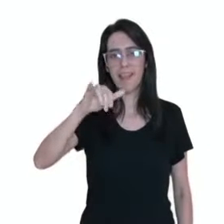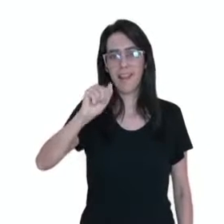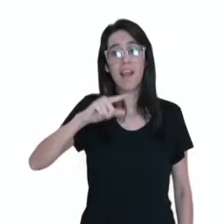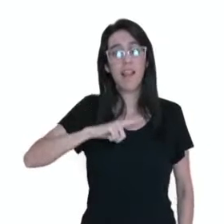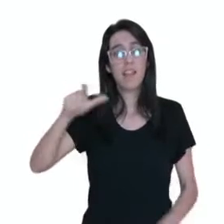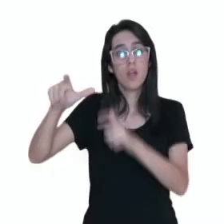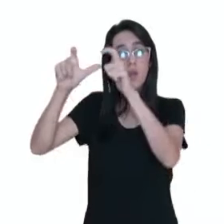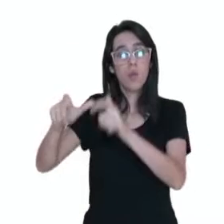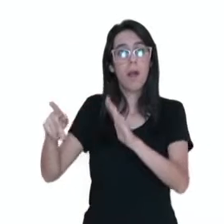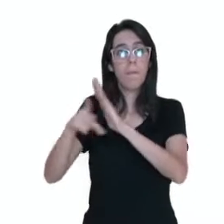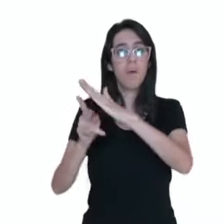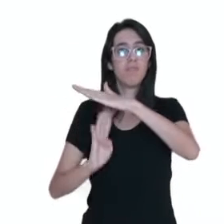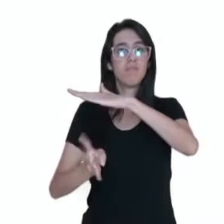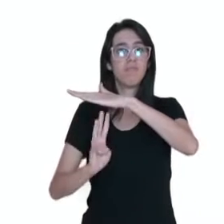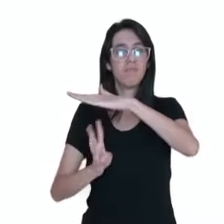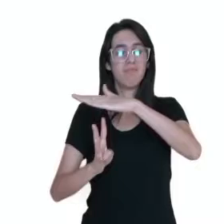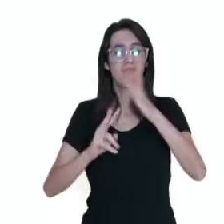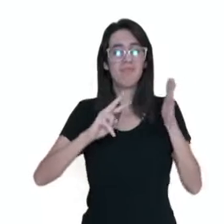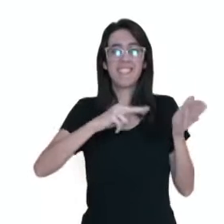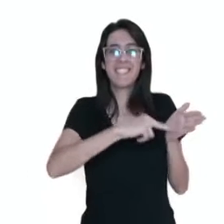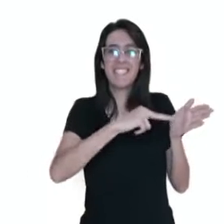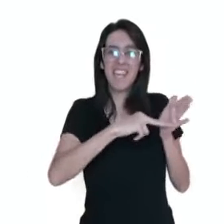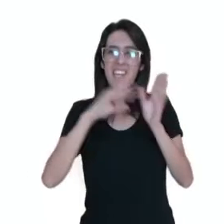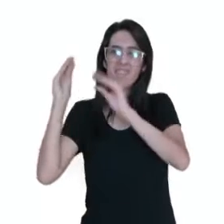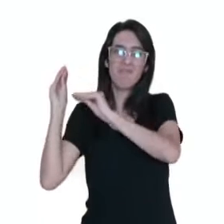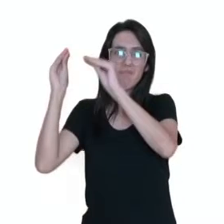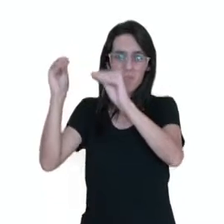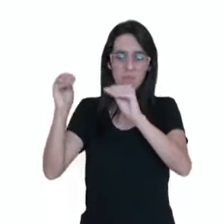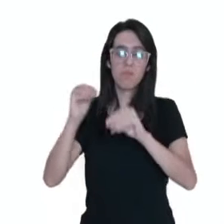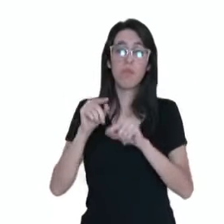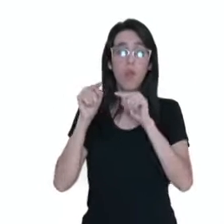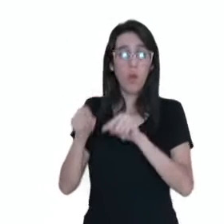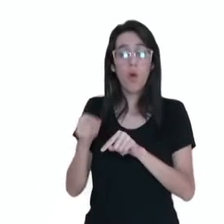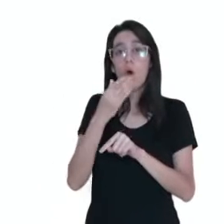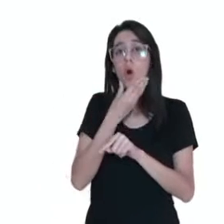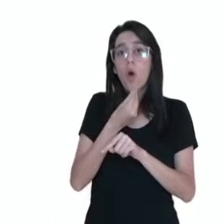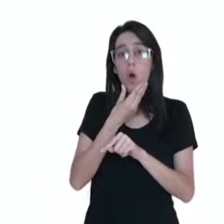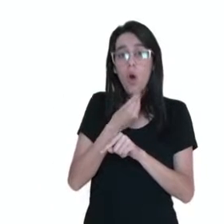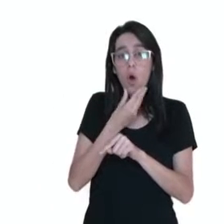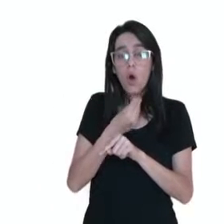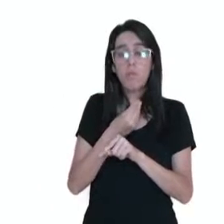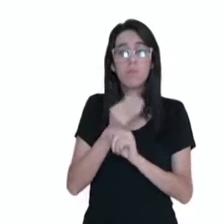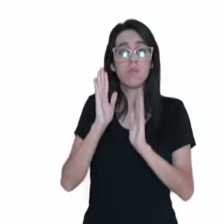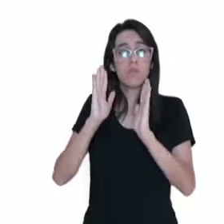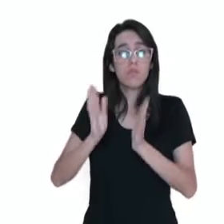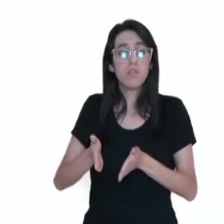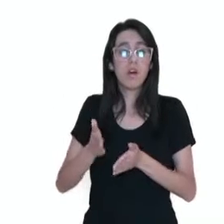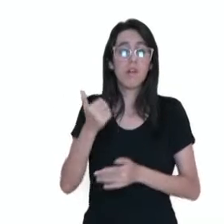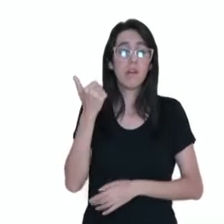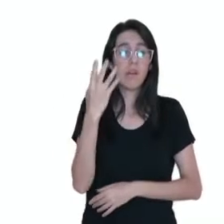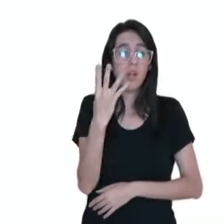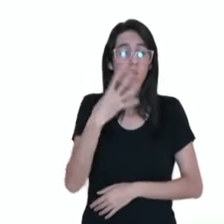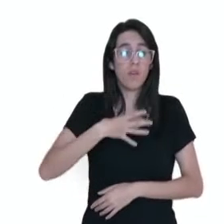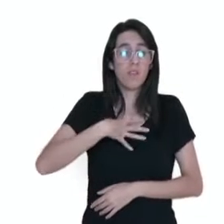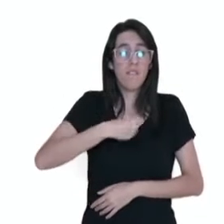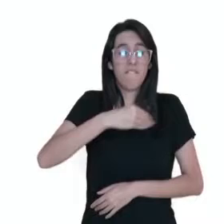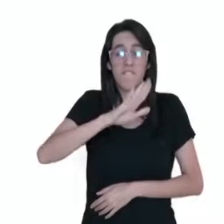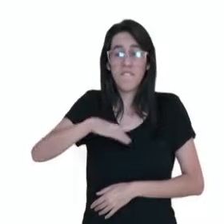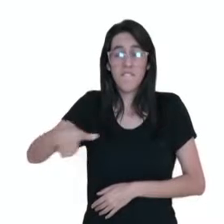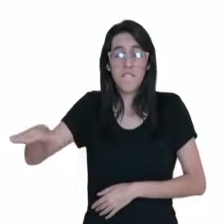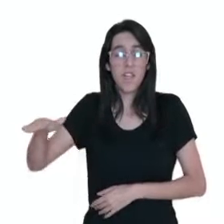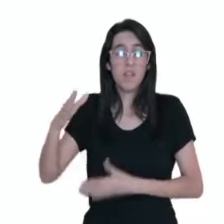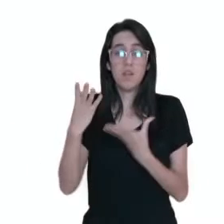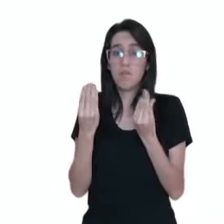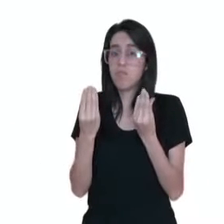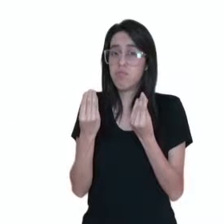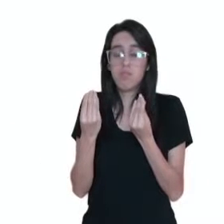Síria. Além de ter deixado tudo o que construiu ao lado de seus 14 filhos para trás, o abrigo